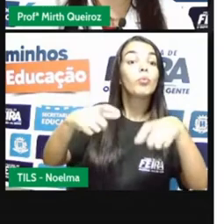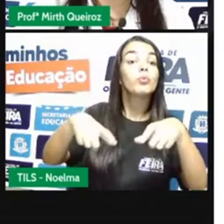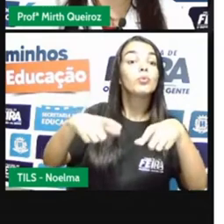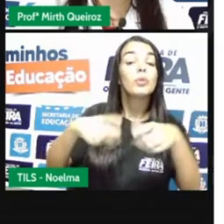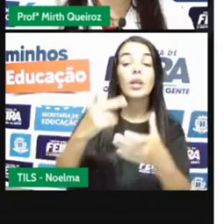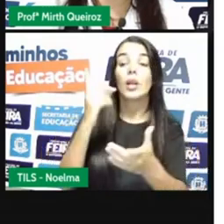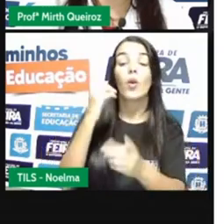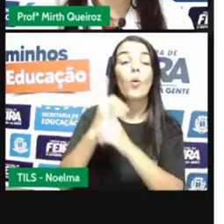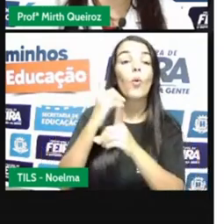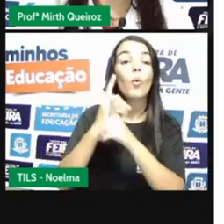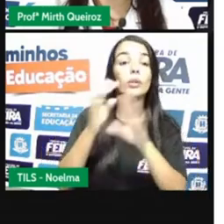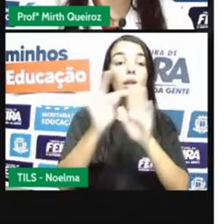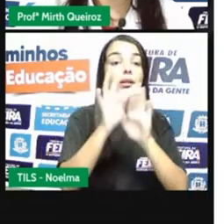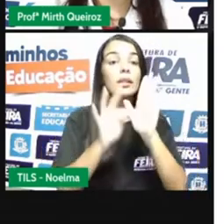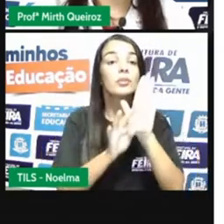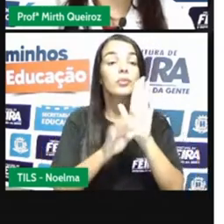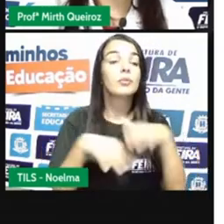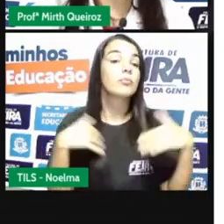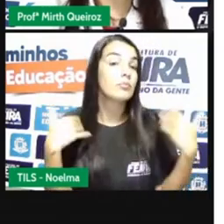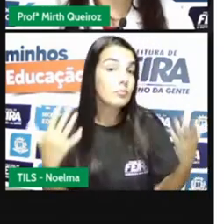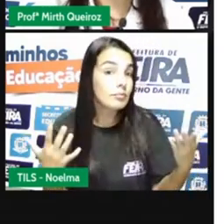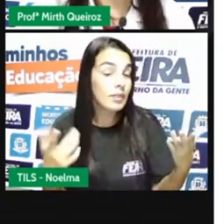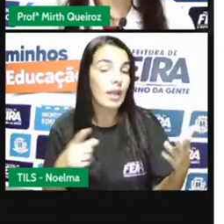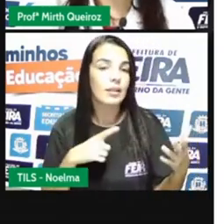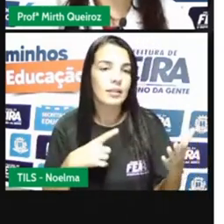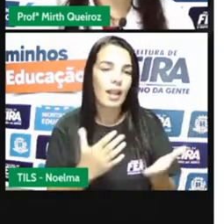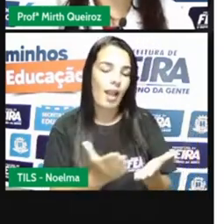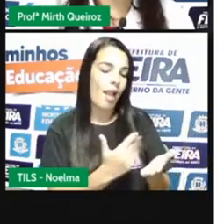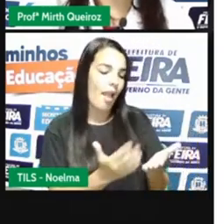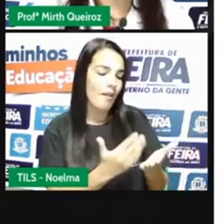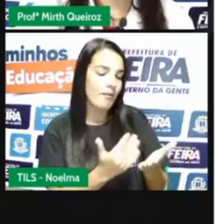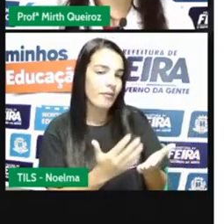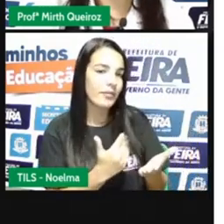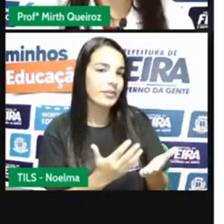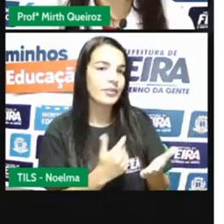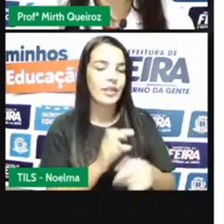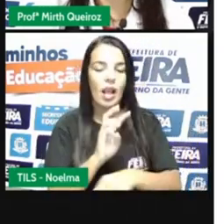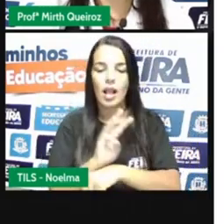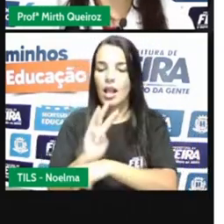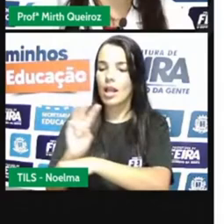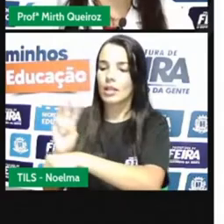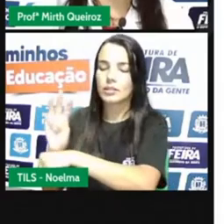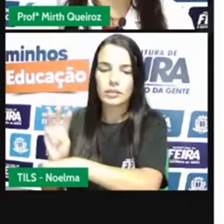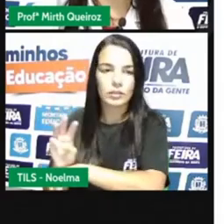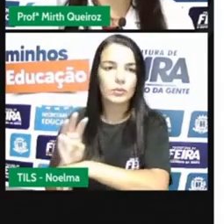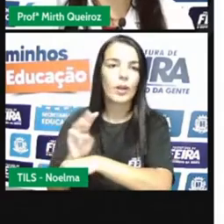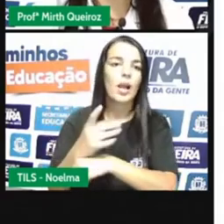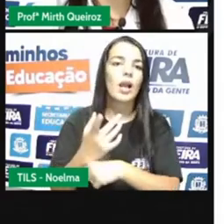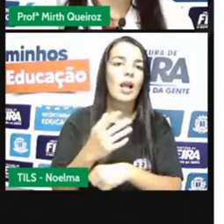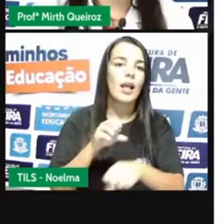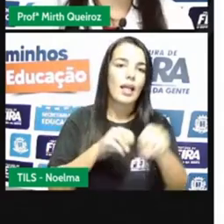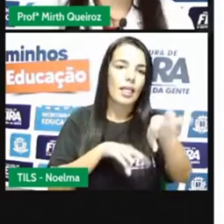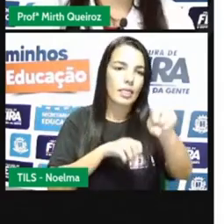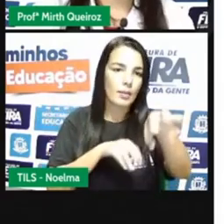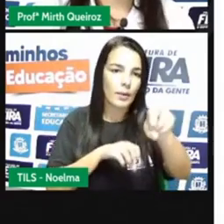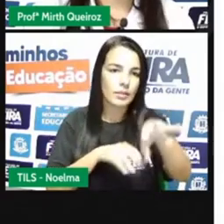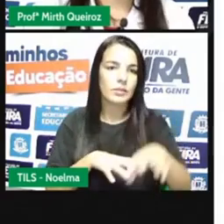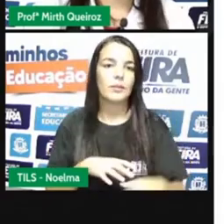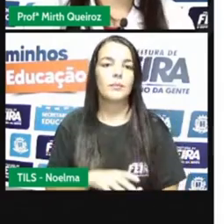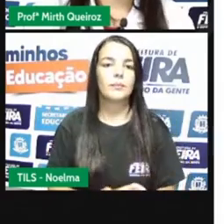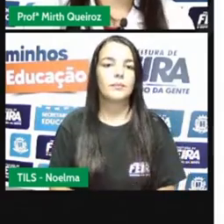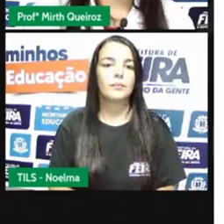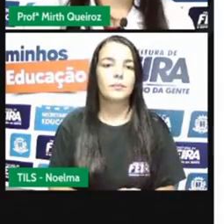gente encontra textos científicos em revistas, portais, sites de cunho educacional, científico e informativo.